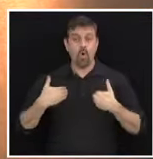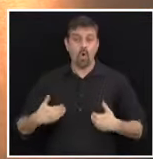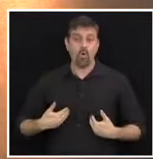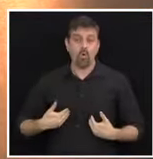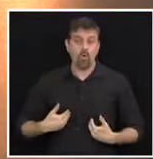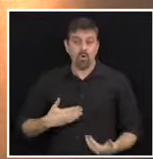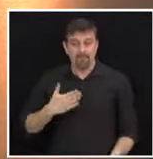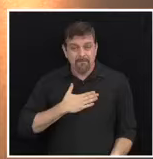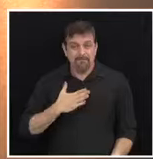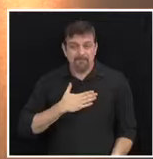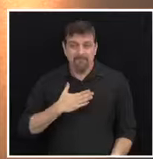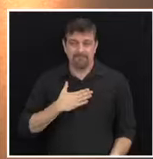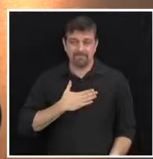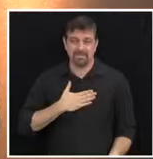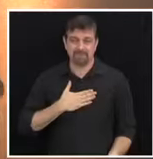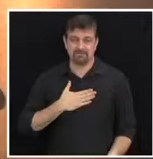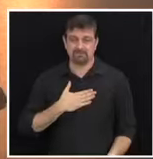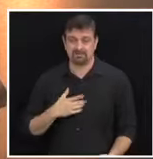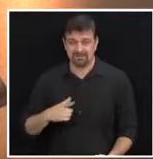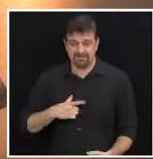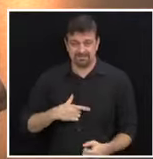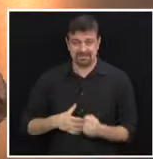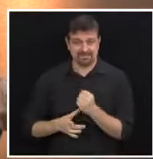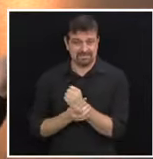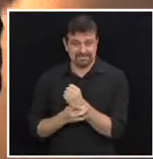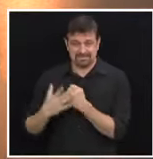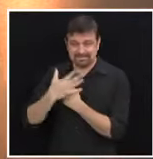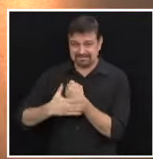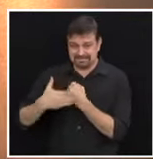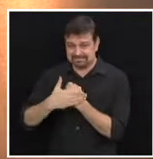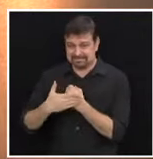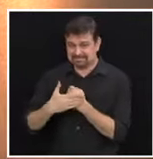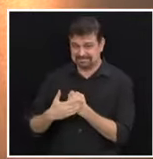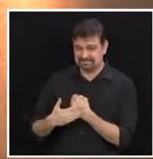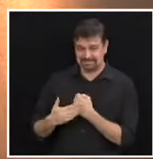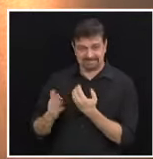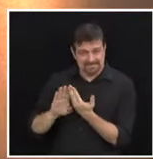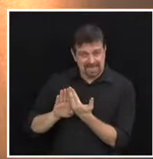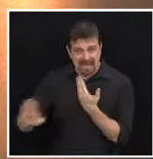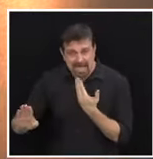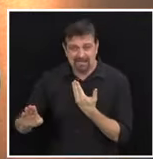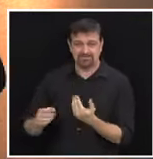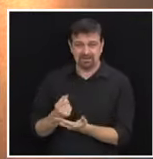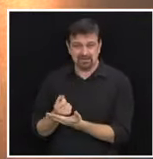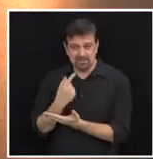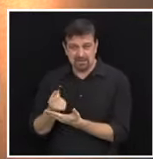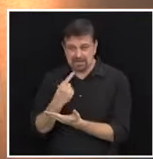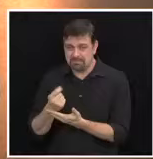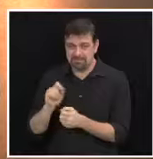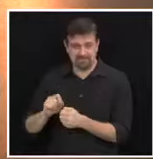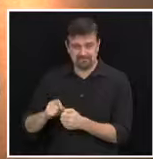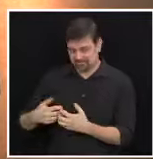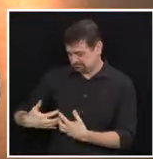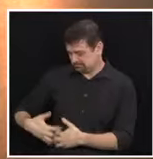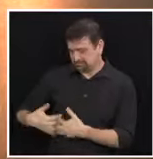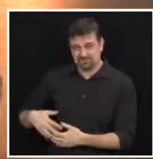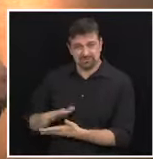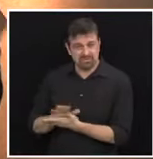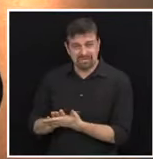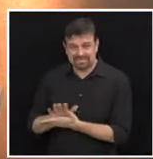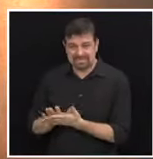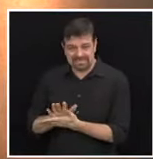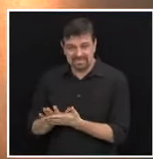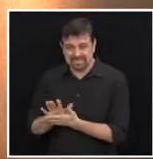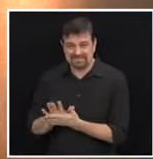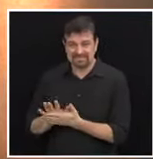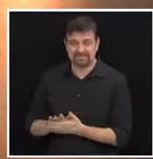do paciente, ele cria anticorpos para combater a medicação. Então, você tem uma